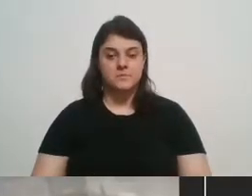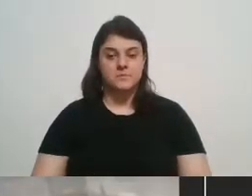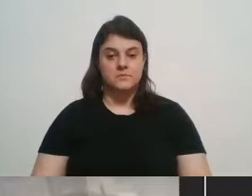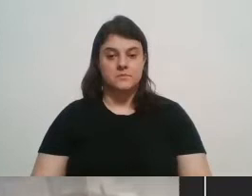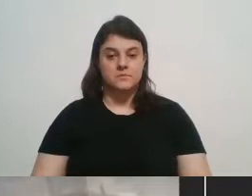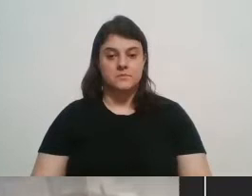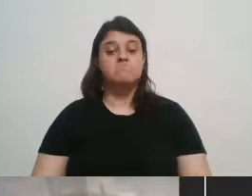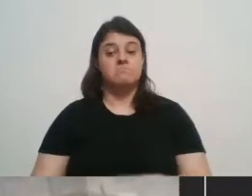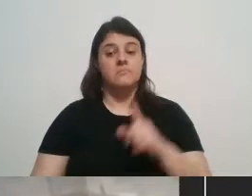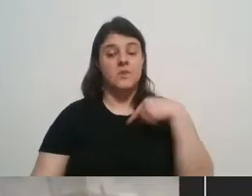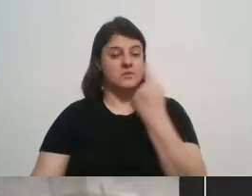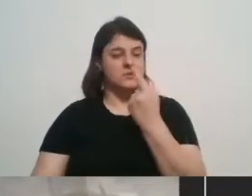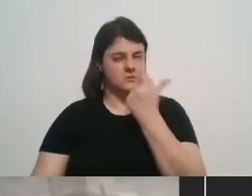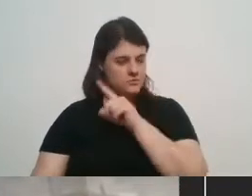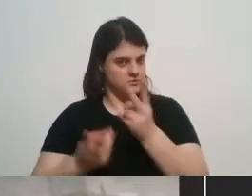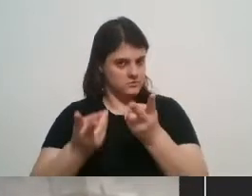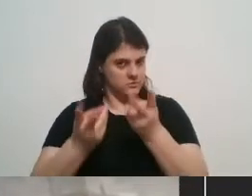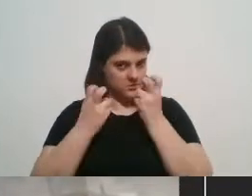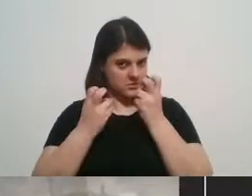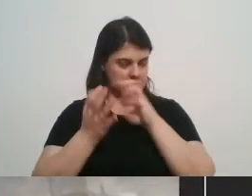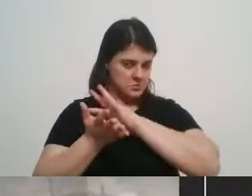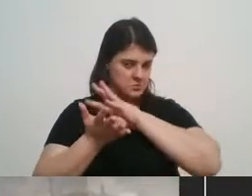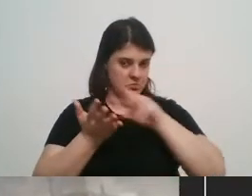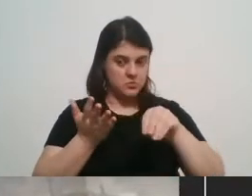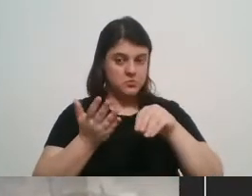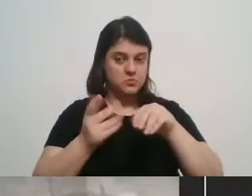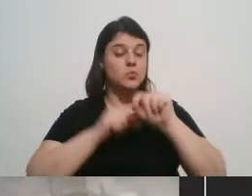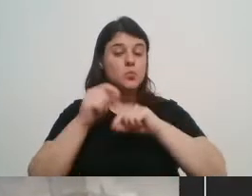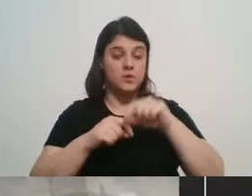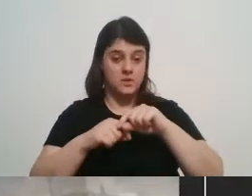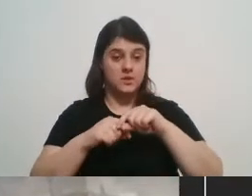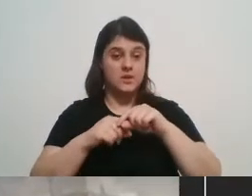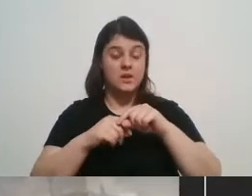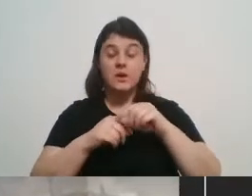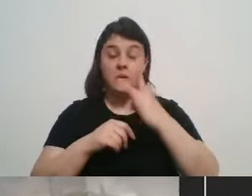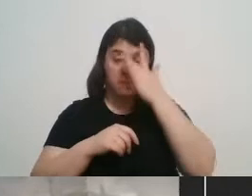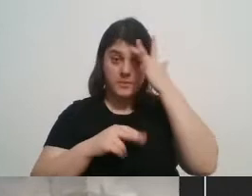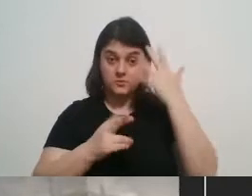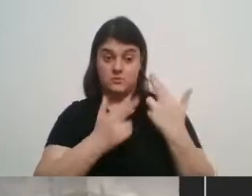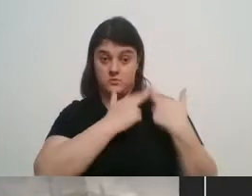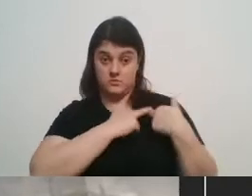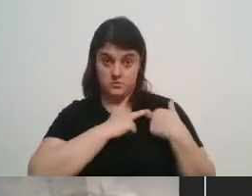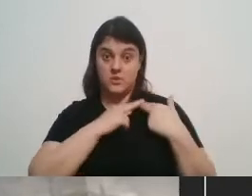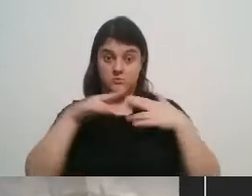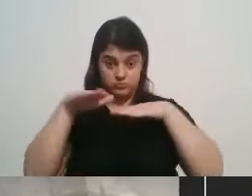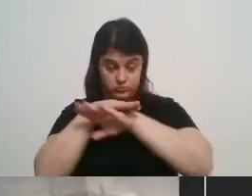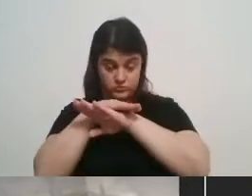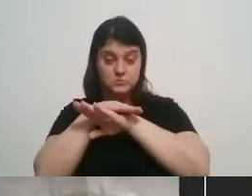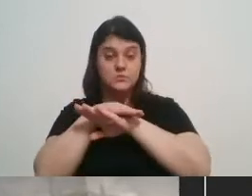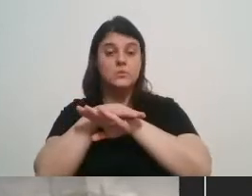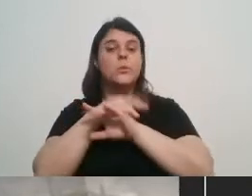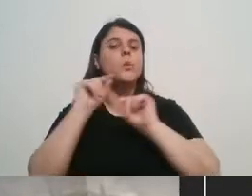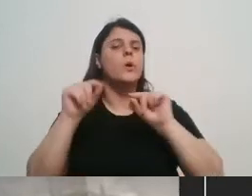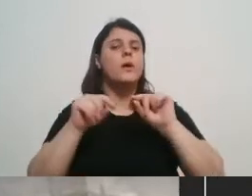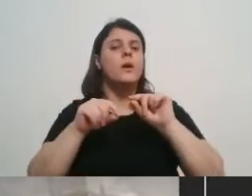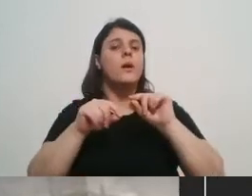A gente consegue perceber, a partir de tudo isso, que o titular do nosso arquivo, e isso é uma conclusão importante, é o próprio